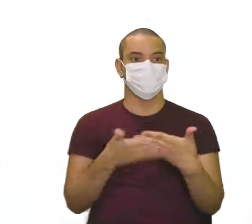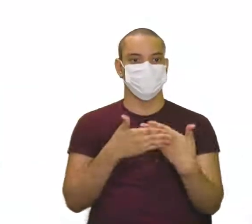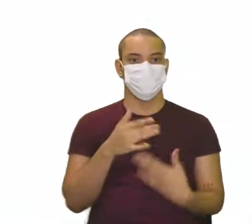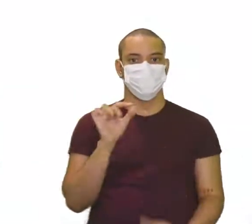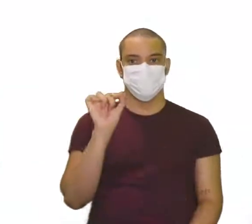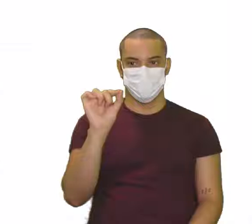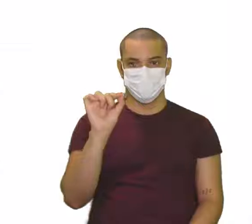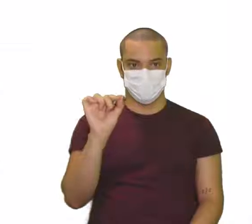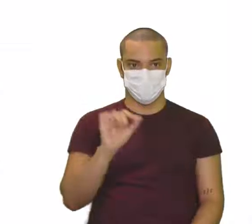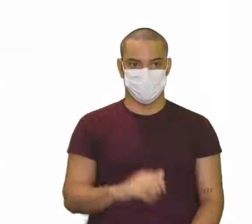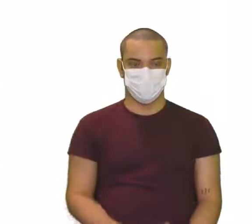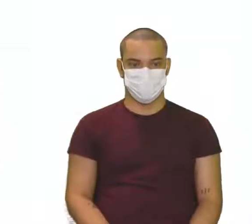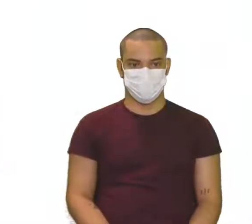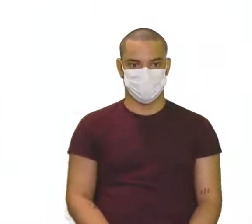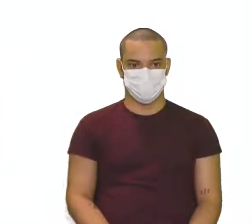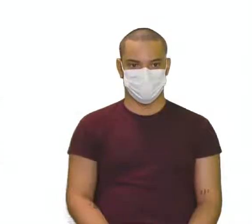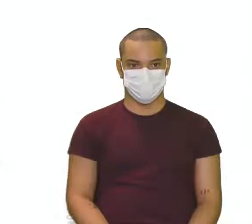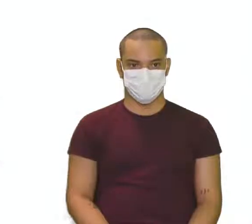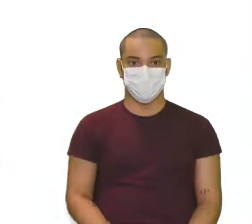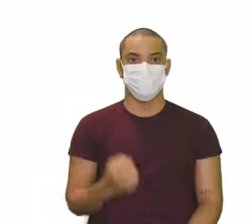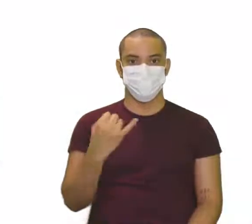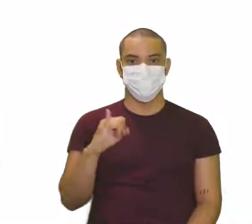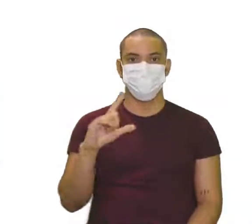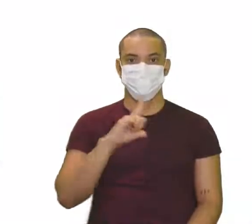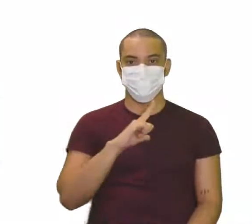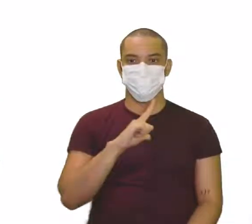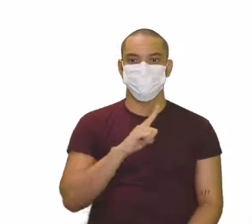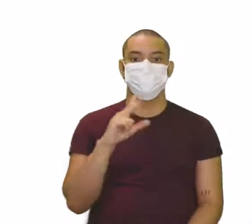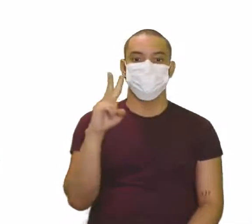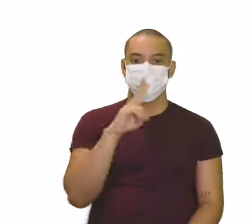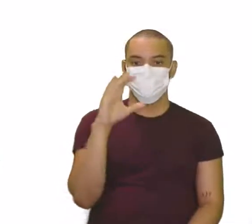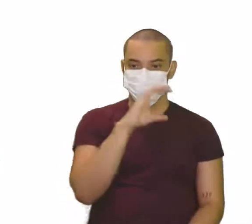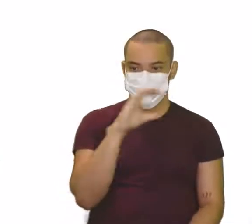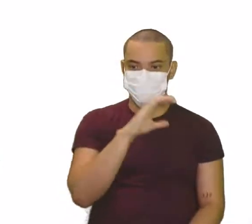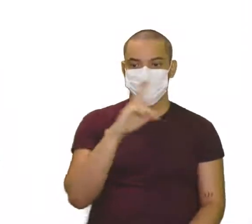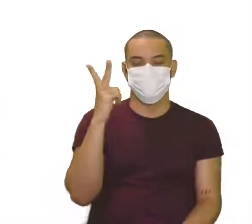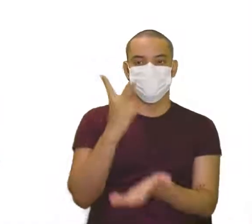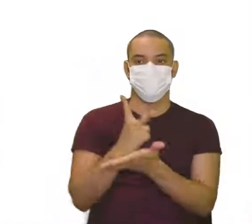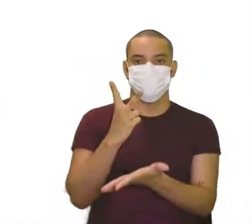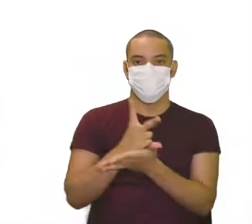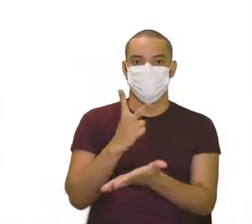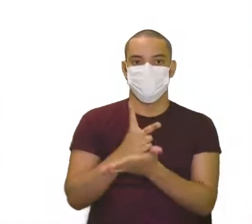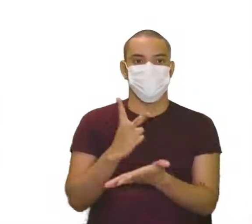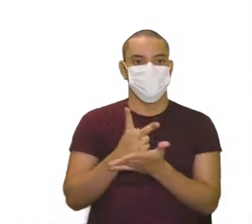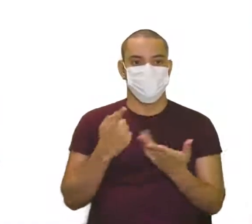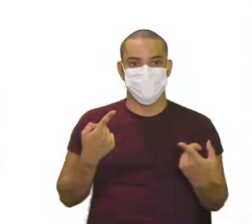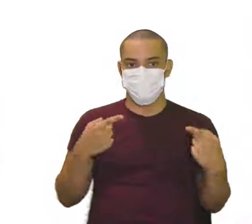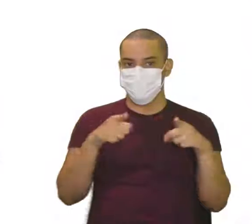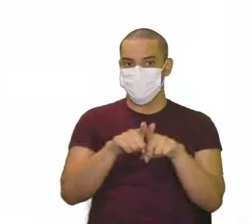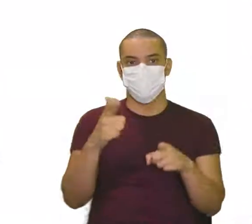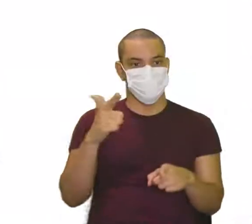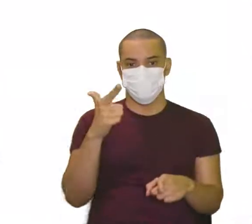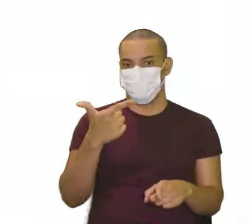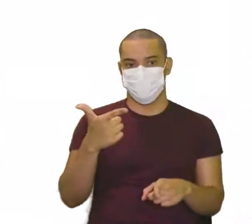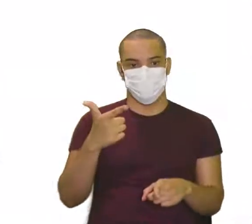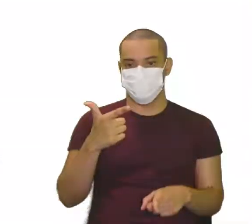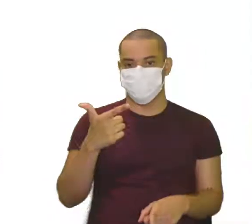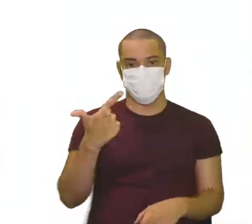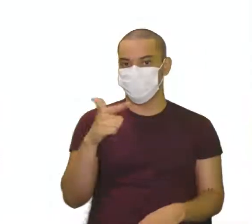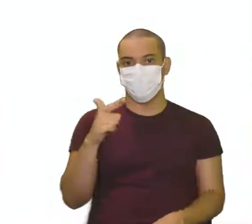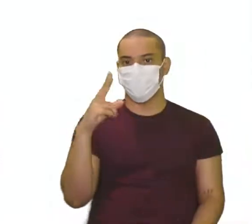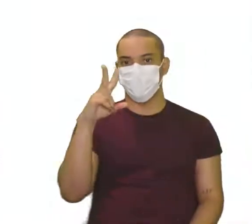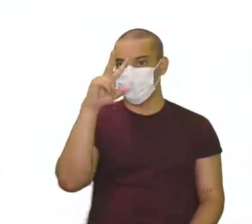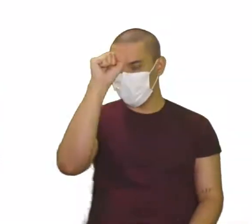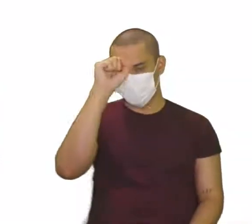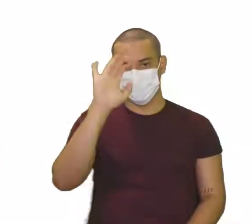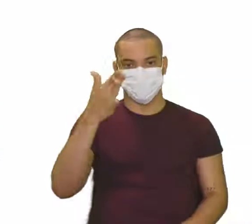só, se a nossa velocidade ali tem a mesma direção, não provoca o surgimento de força, já falei para vocês. Tá